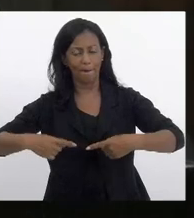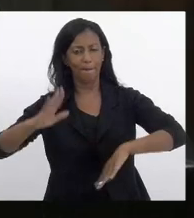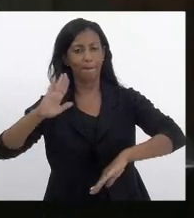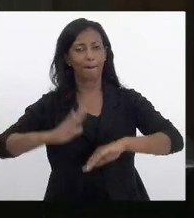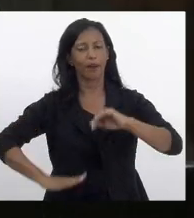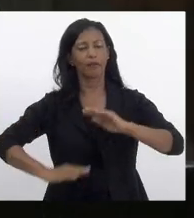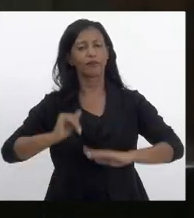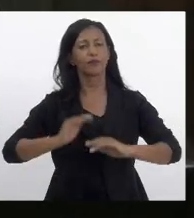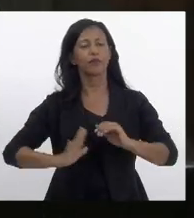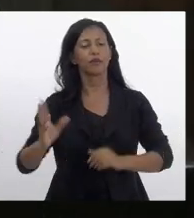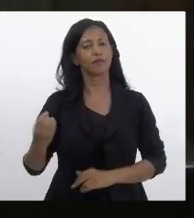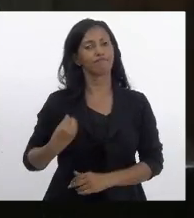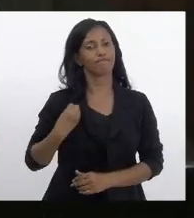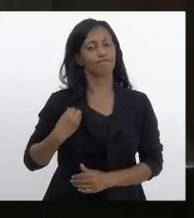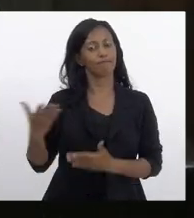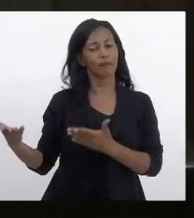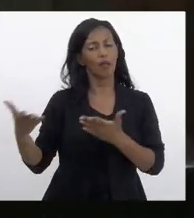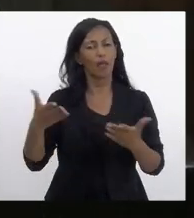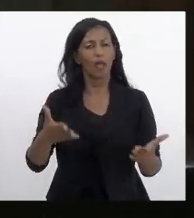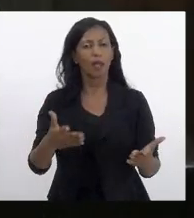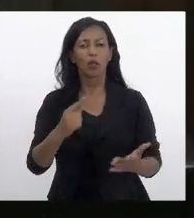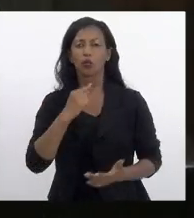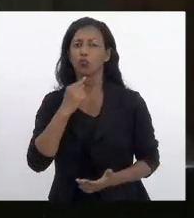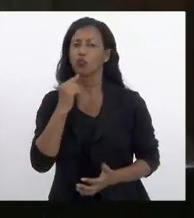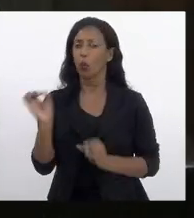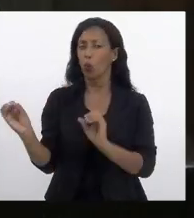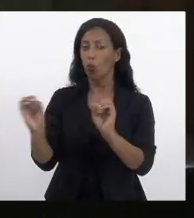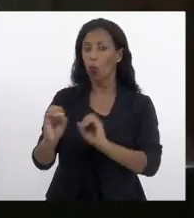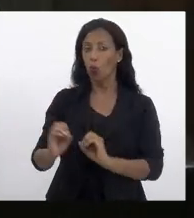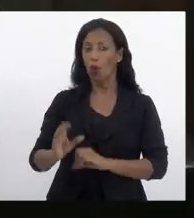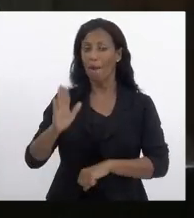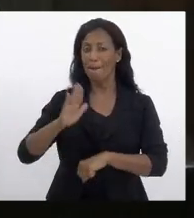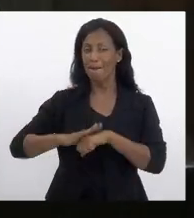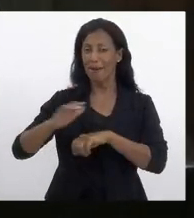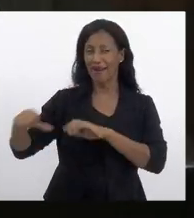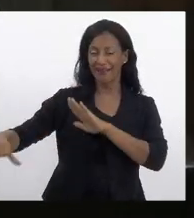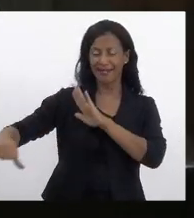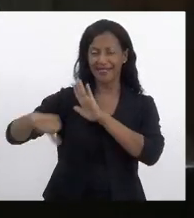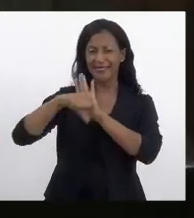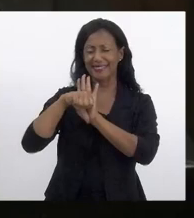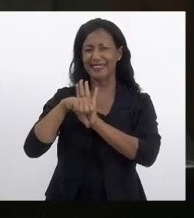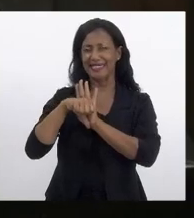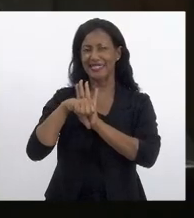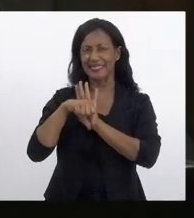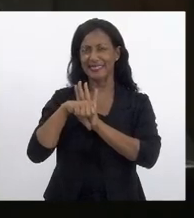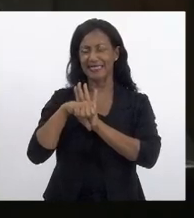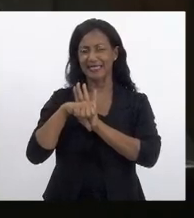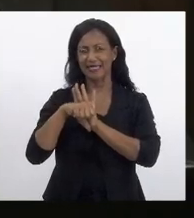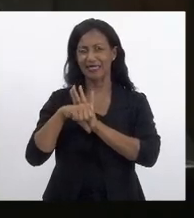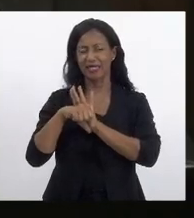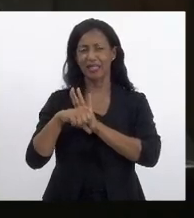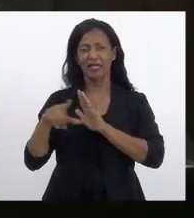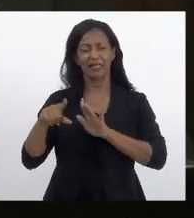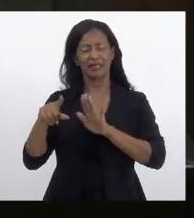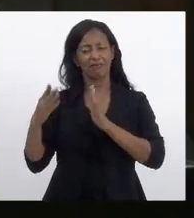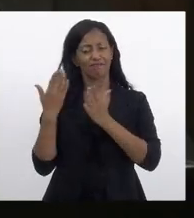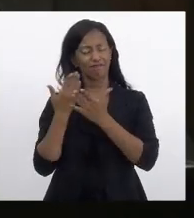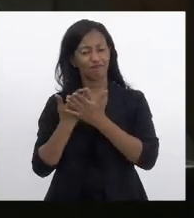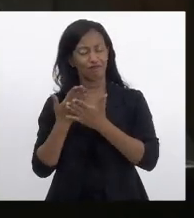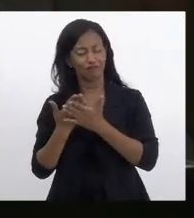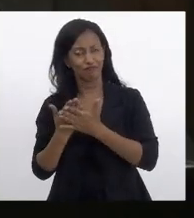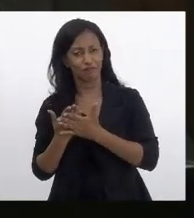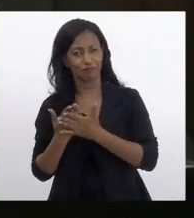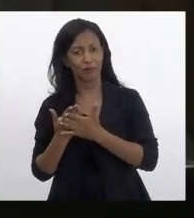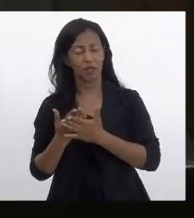vidas, porque esta foi, sem dúvida alguma, tem sido a maior crise do aparelho escolar brasileiro. E os profissionais da educação, por sua